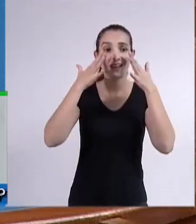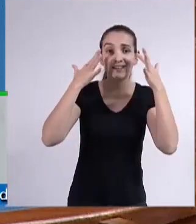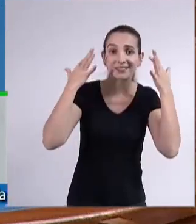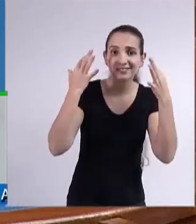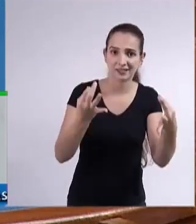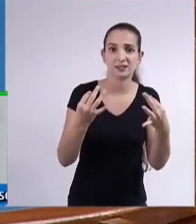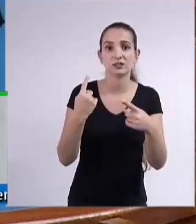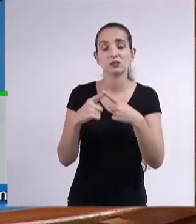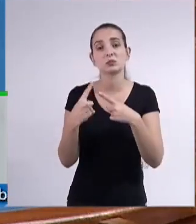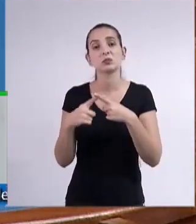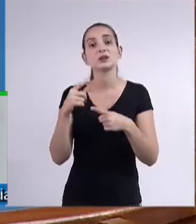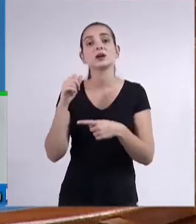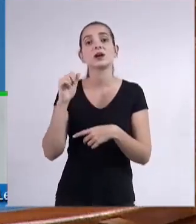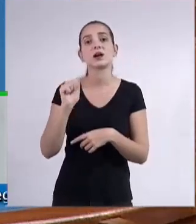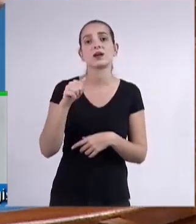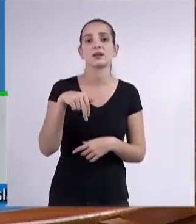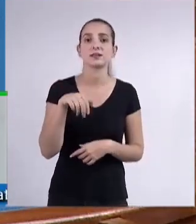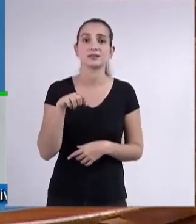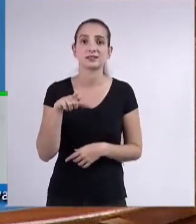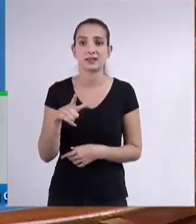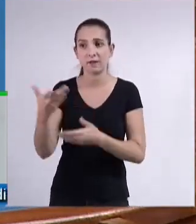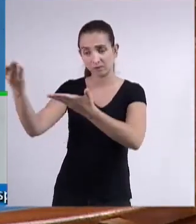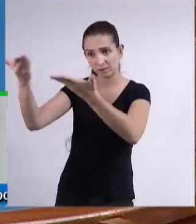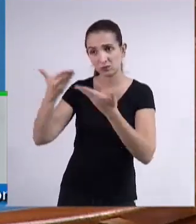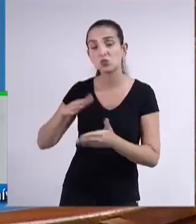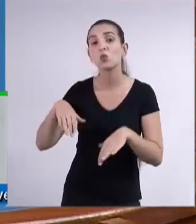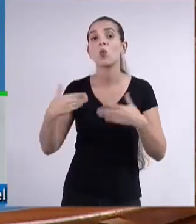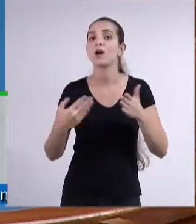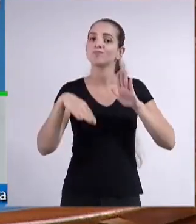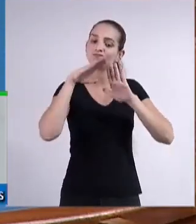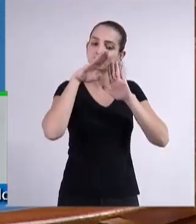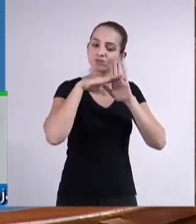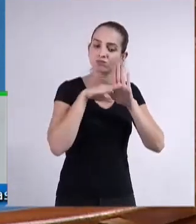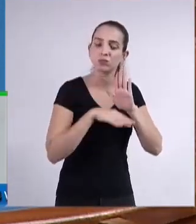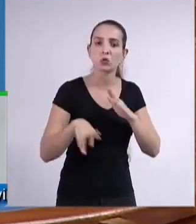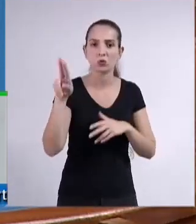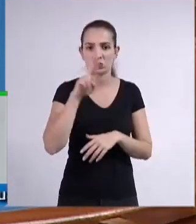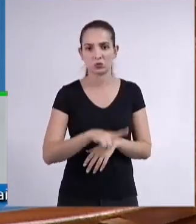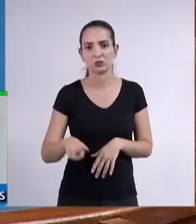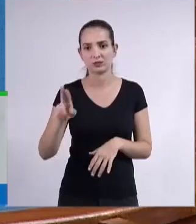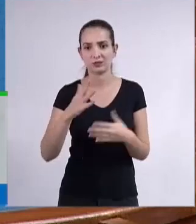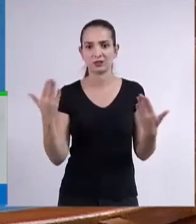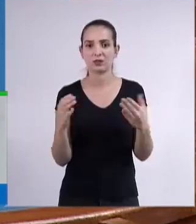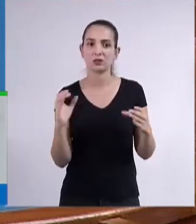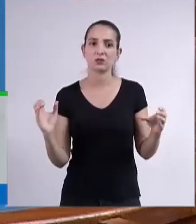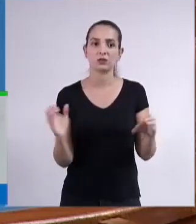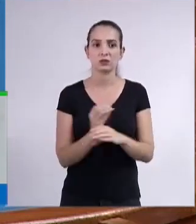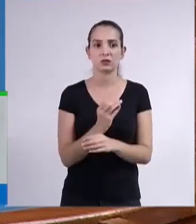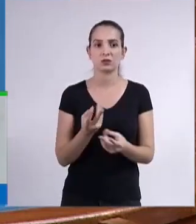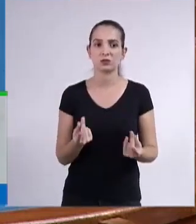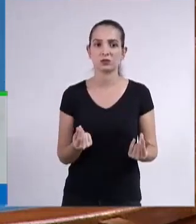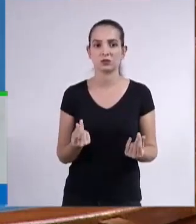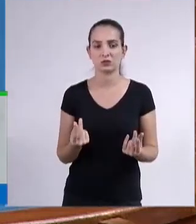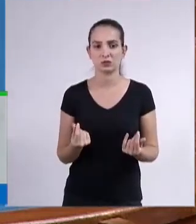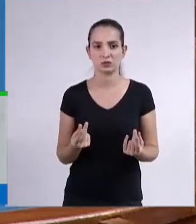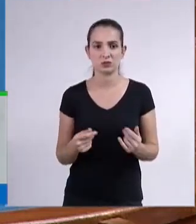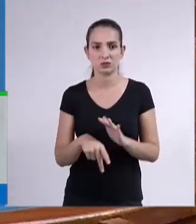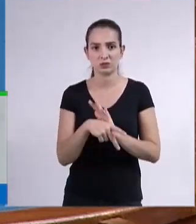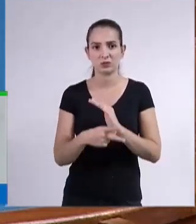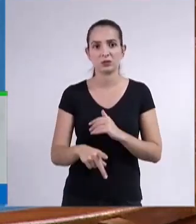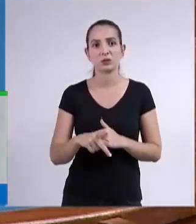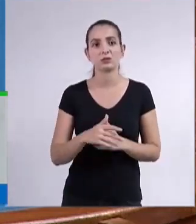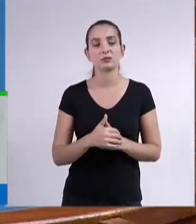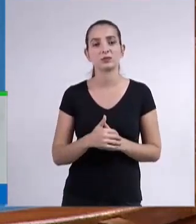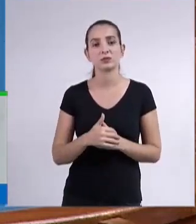da ANEEL quais os critérios que foram utilizados na formatação do preço e do aumento da energia que nós vamos